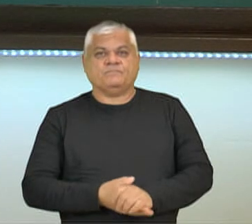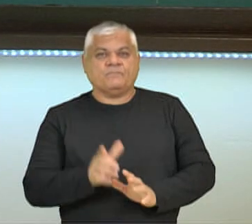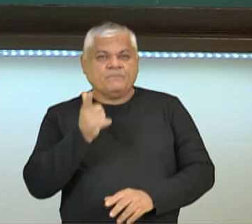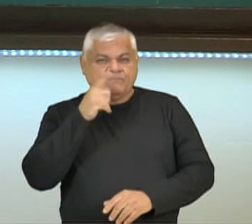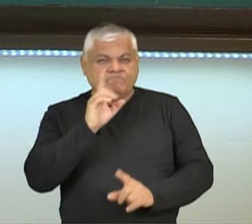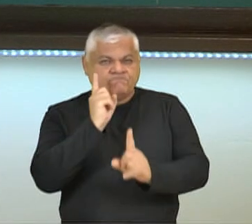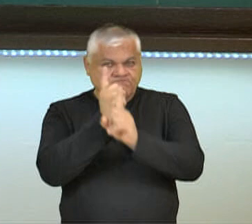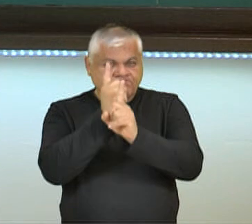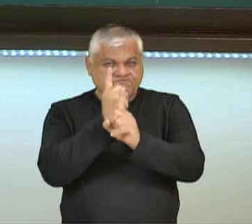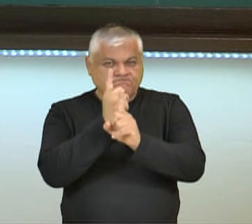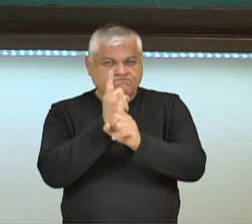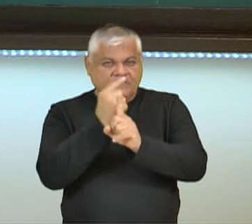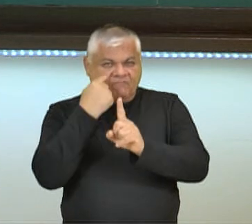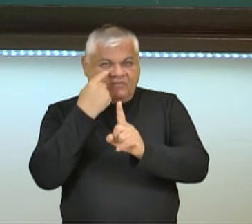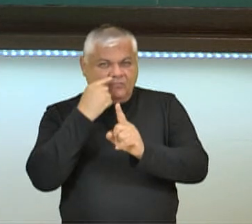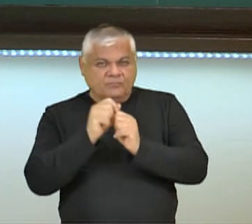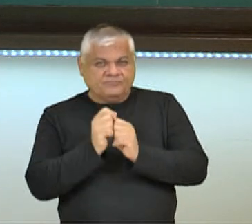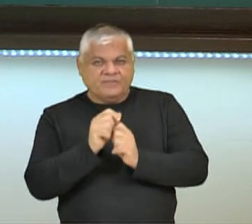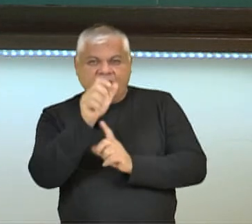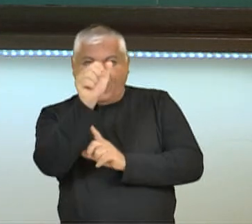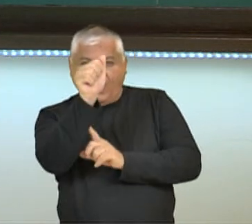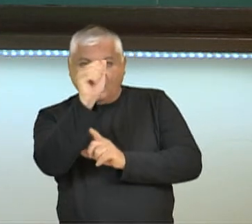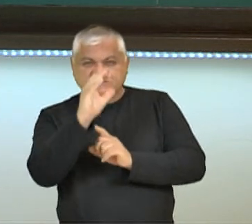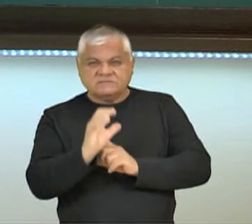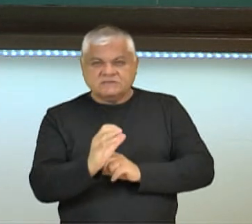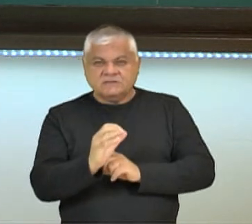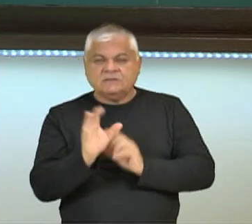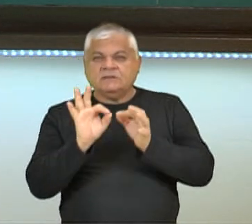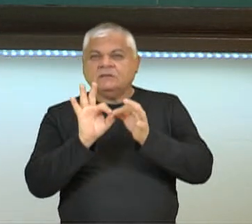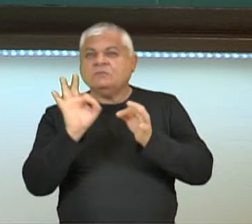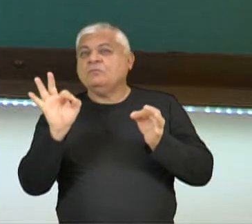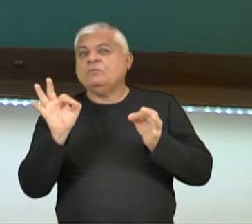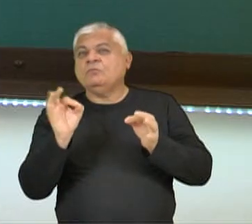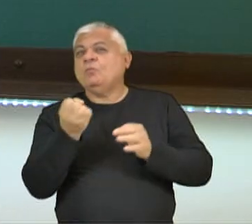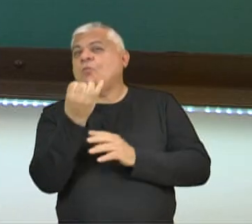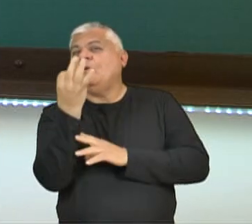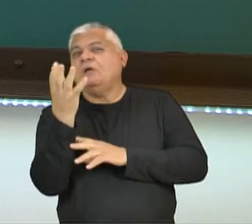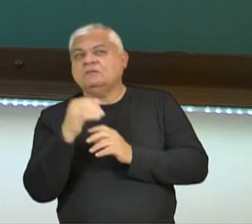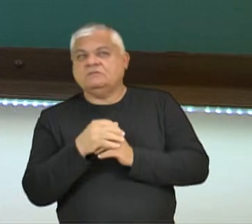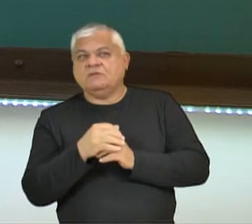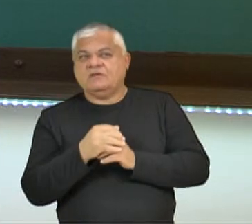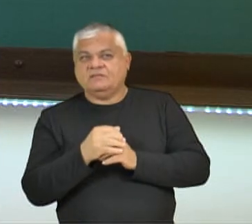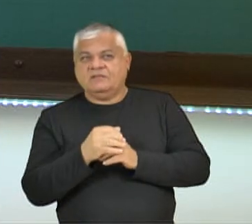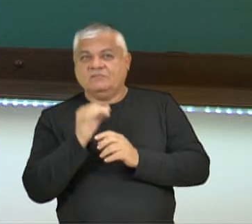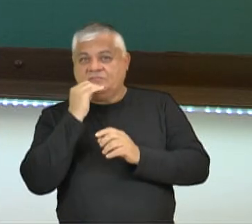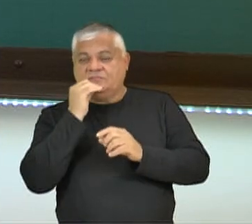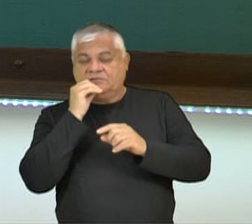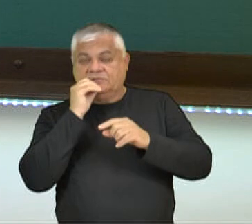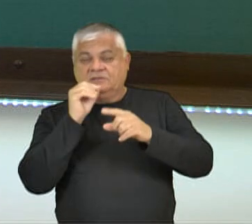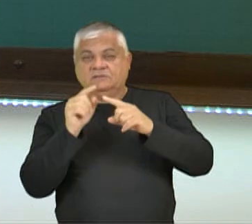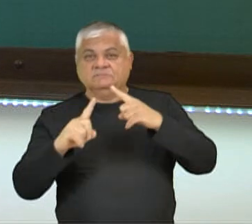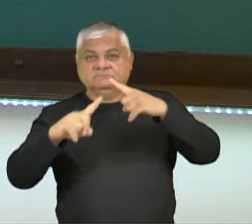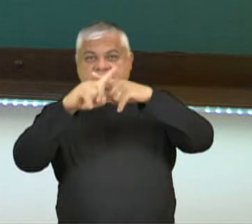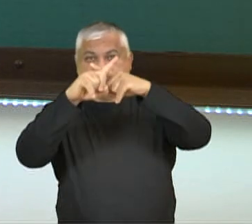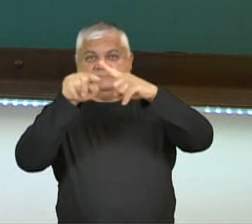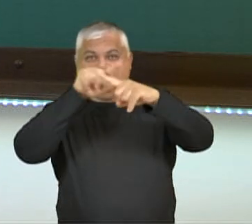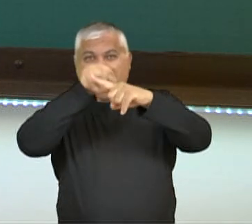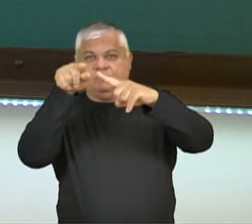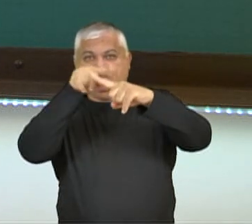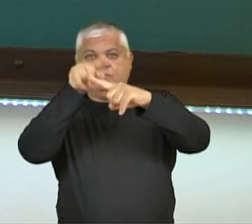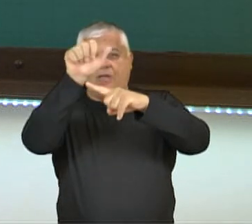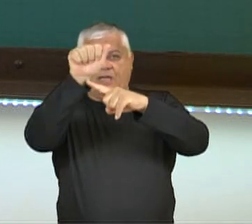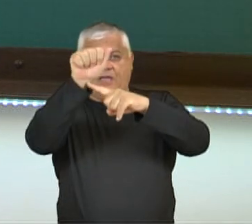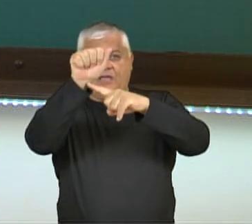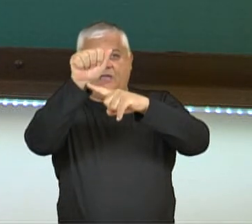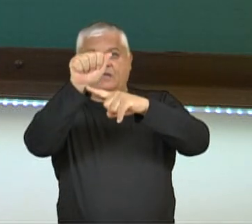Conseguiu identificar o valor do ângulo? Olha lá o desenho. Ele quer saber a medida do ângulo A, esse verde aqui de cima, bem